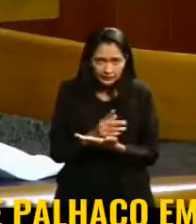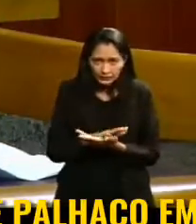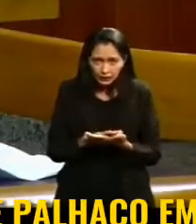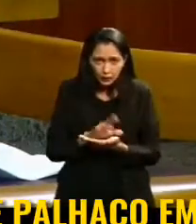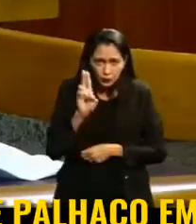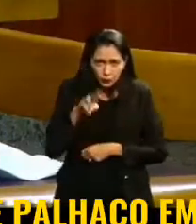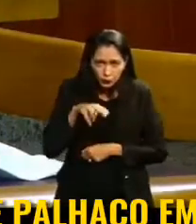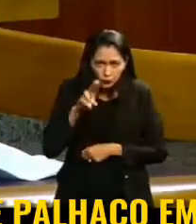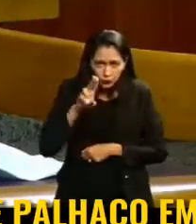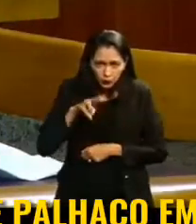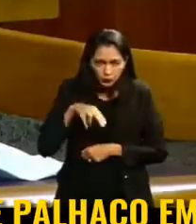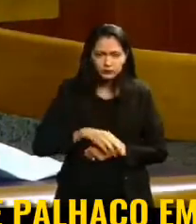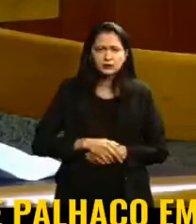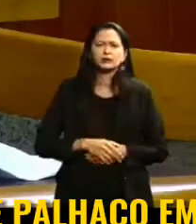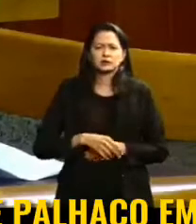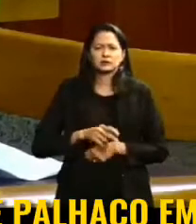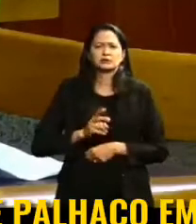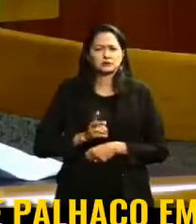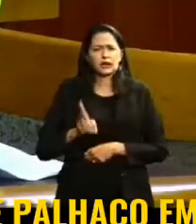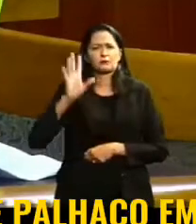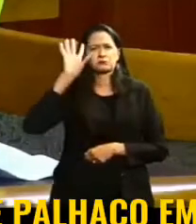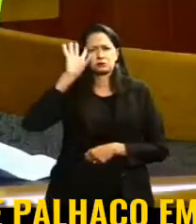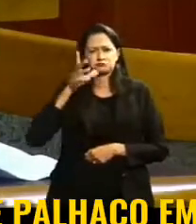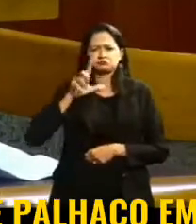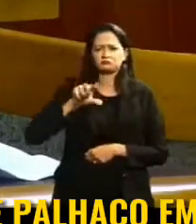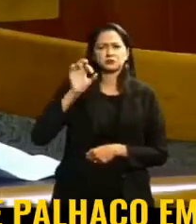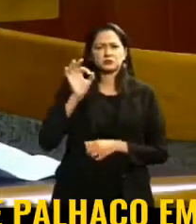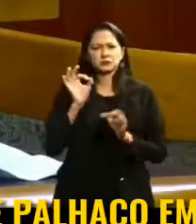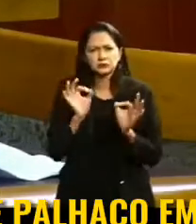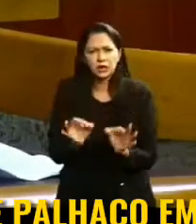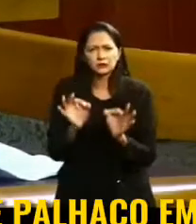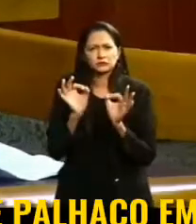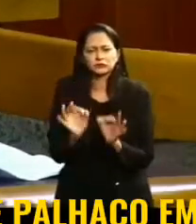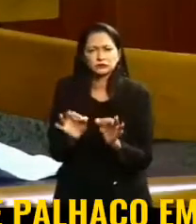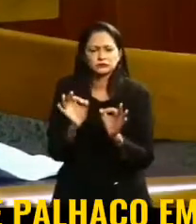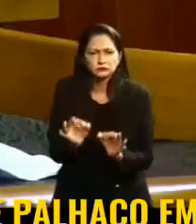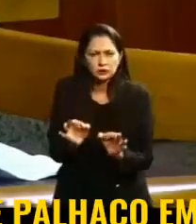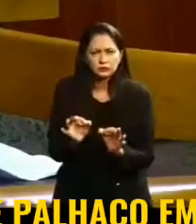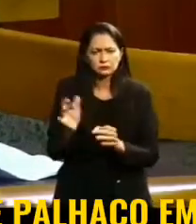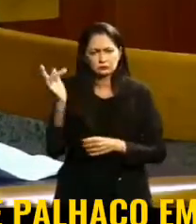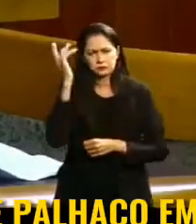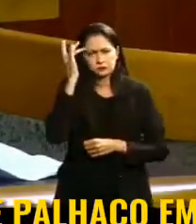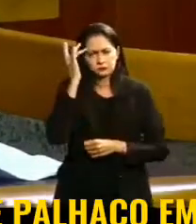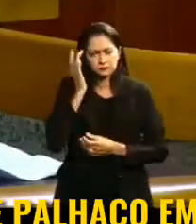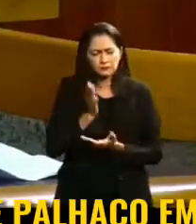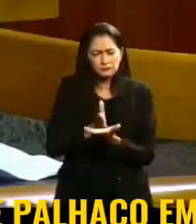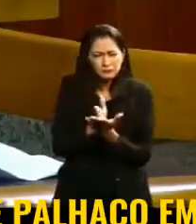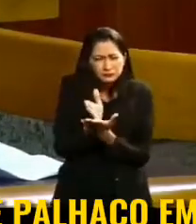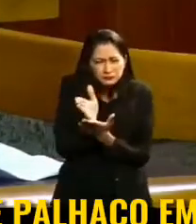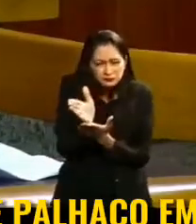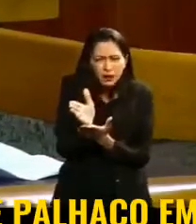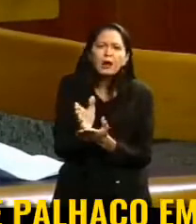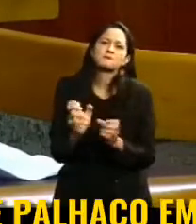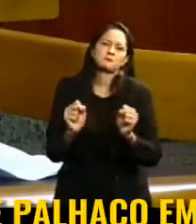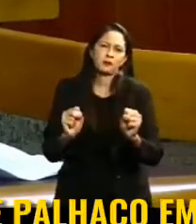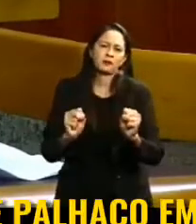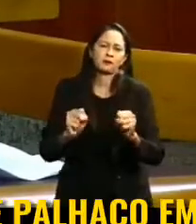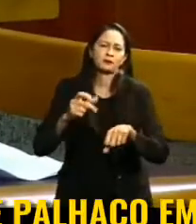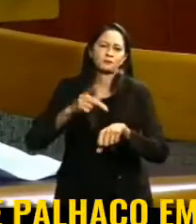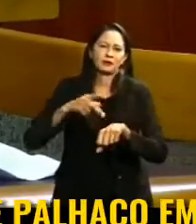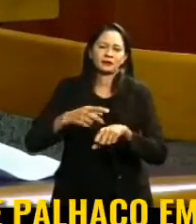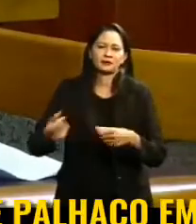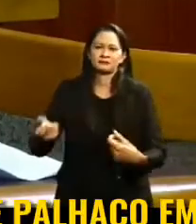que todas as decisões foram tomadas corretas? Atire a primeira pedra no vereador sargento Novandi, porque eu